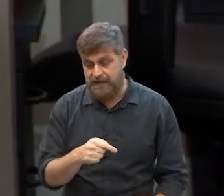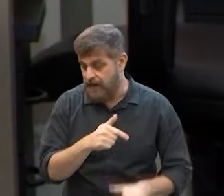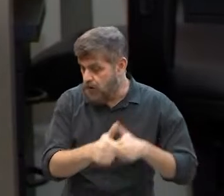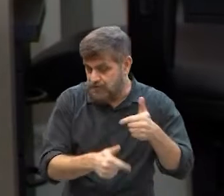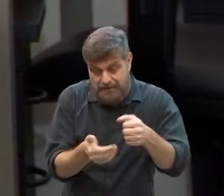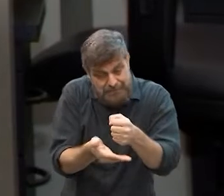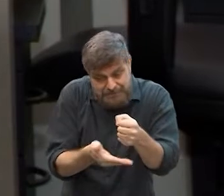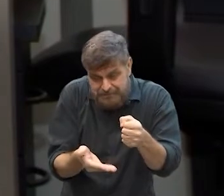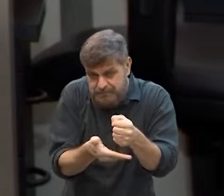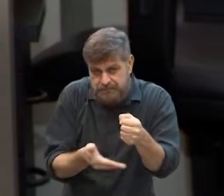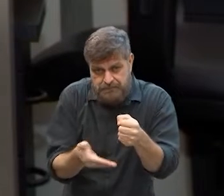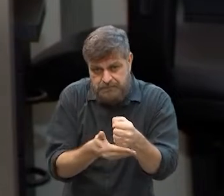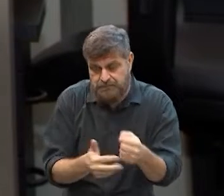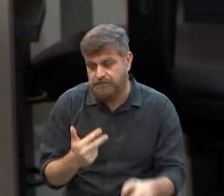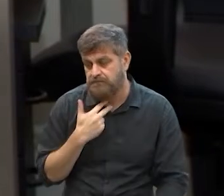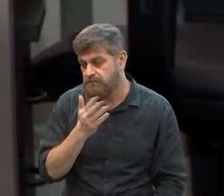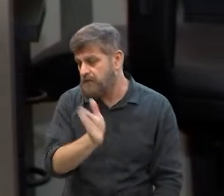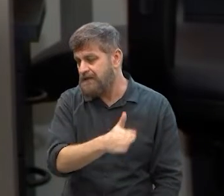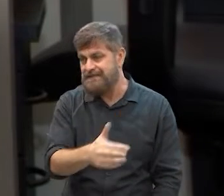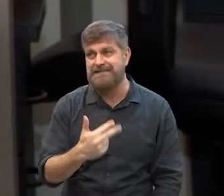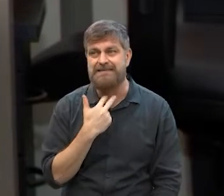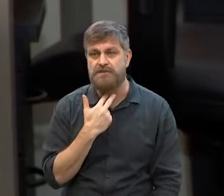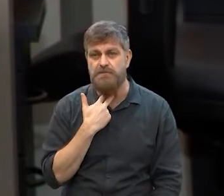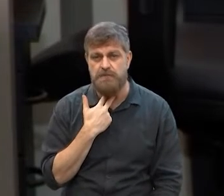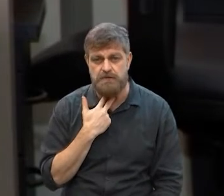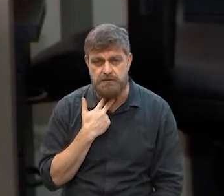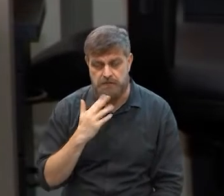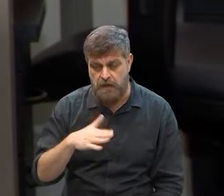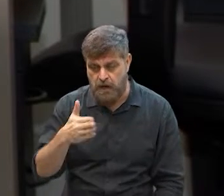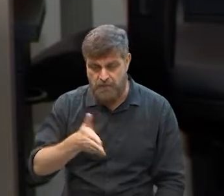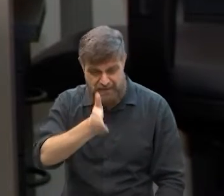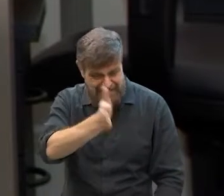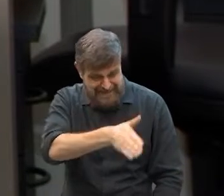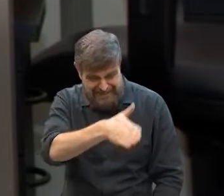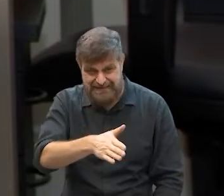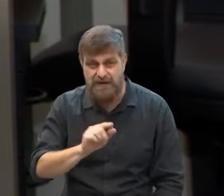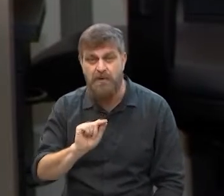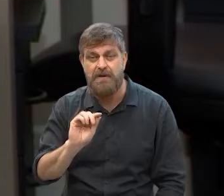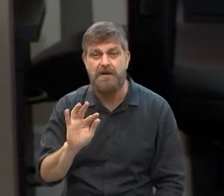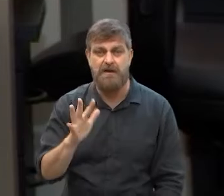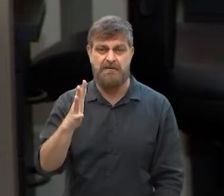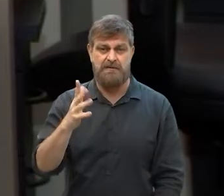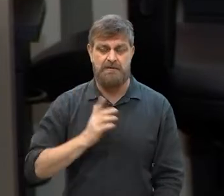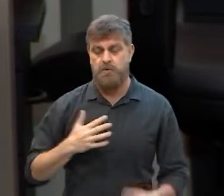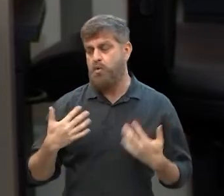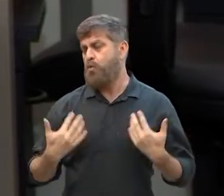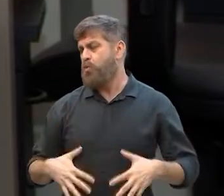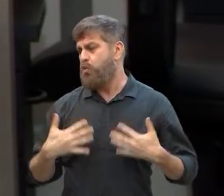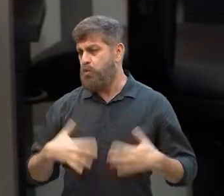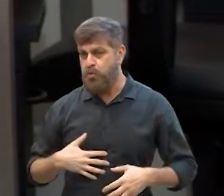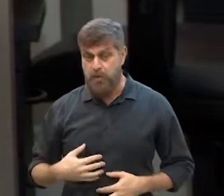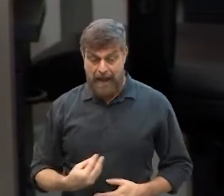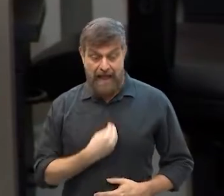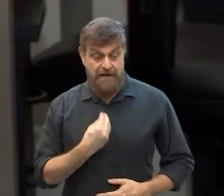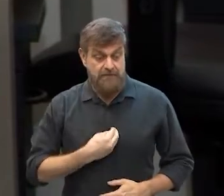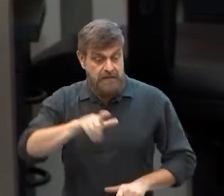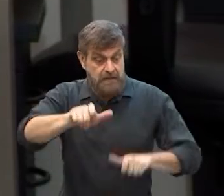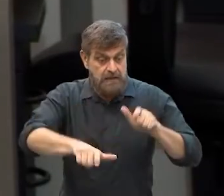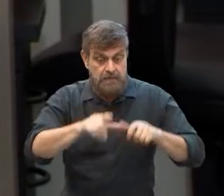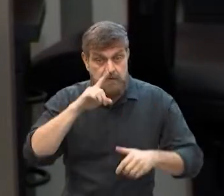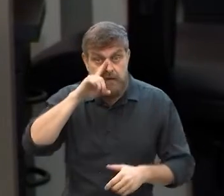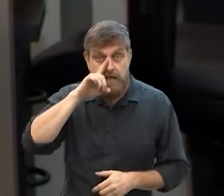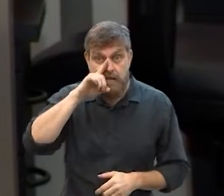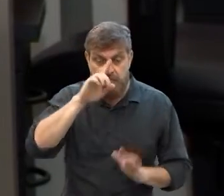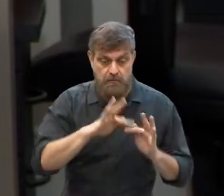serviço essencial e que qualquer tipo de interrupção é muito grave para a vida das pessoas e para